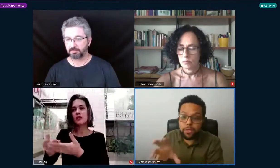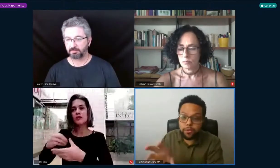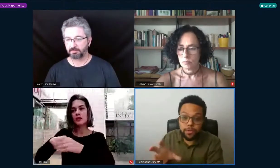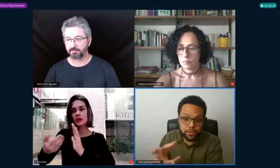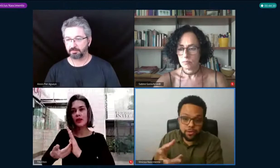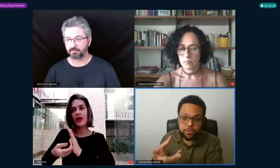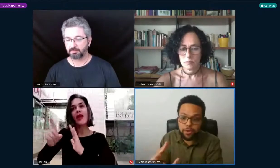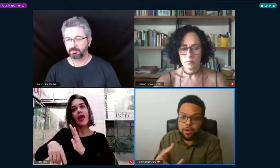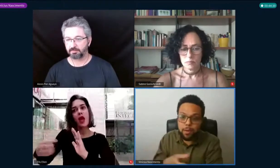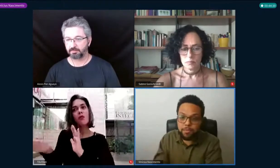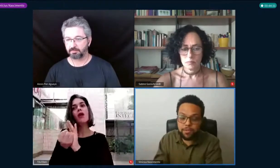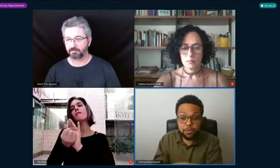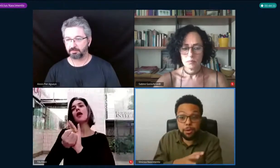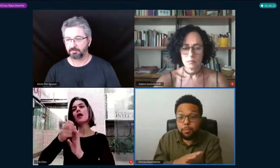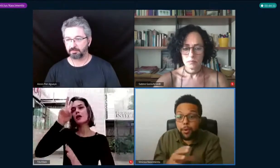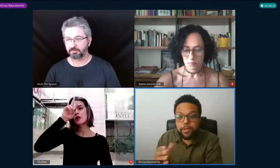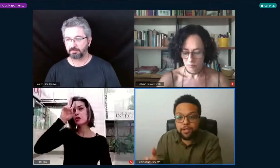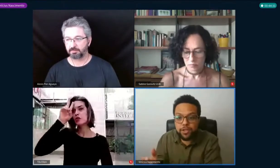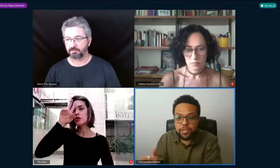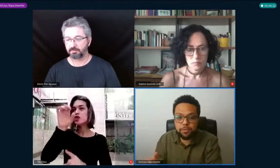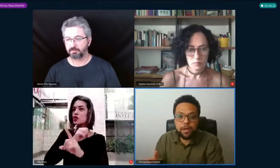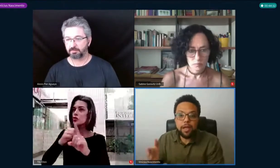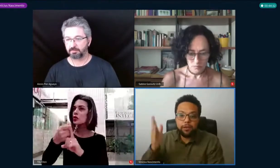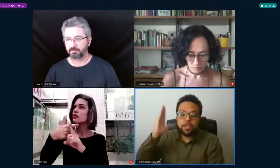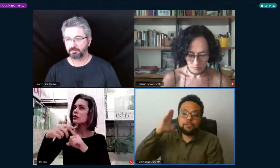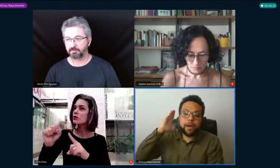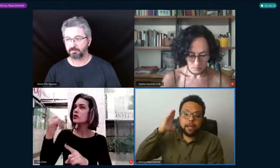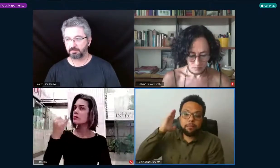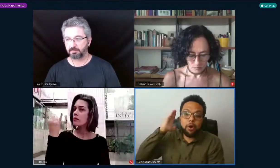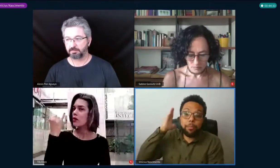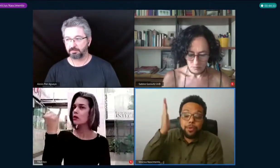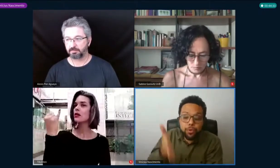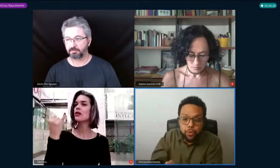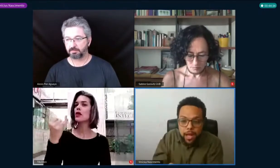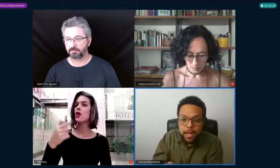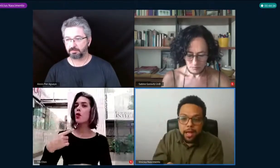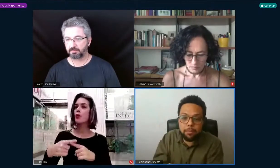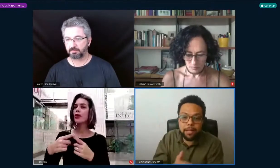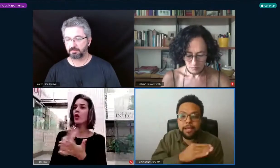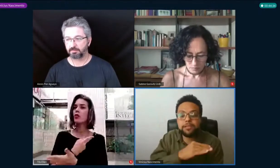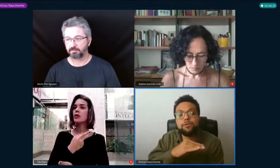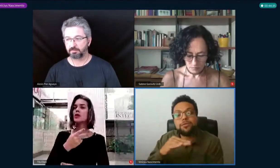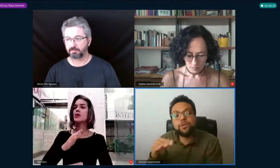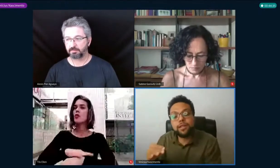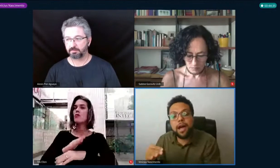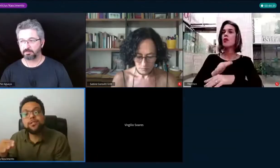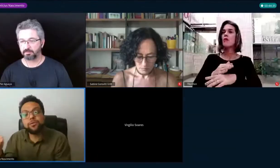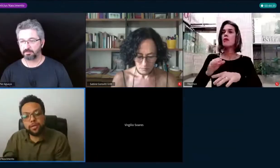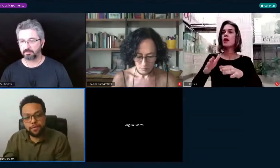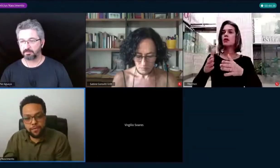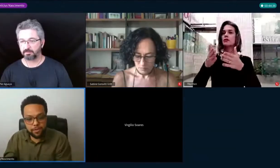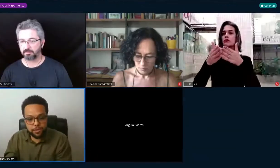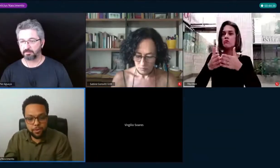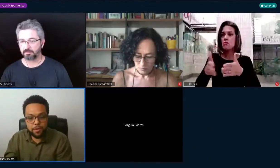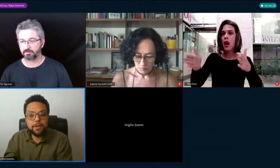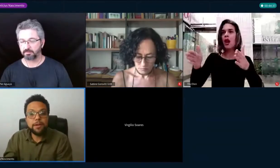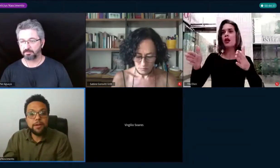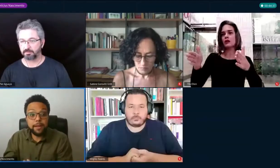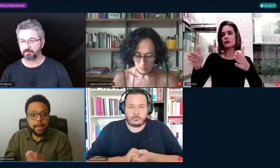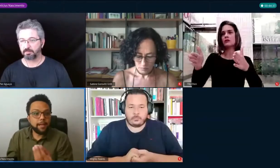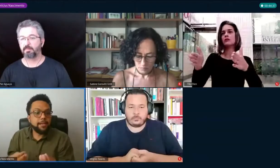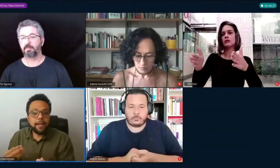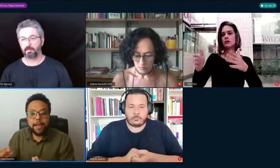histórico, sociolinguístico. Como você chamou, importantíssimo. Então, teve uma ruptura, uma descontinuidade no